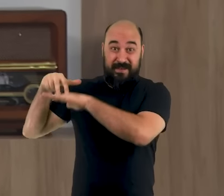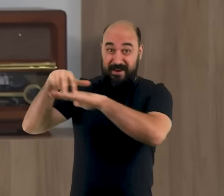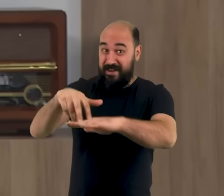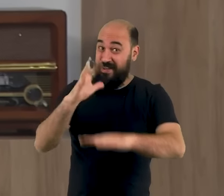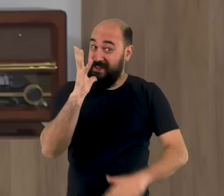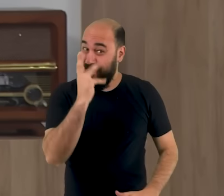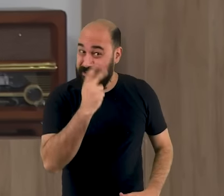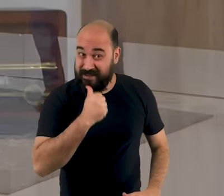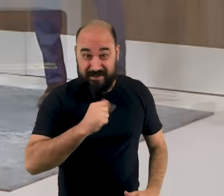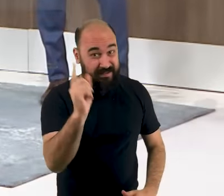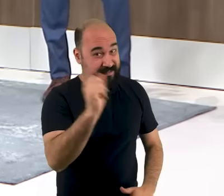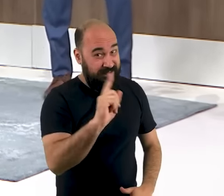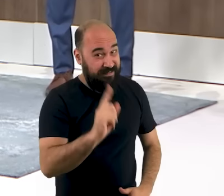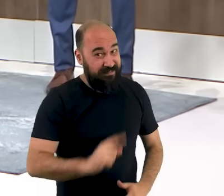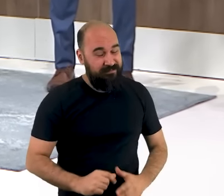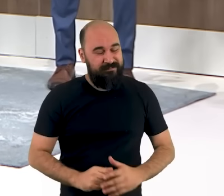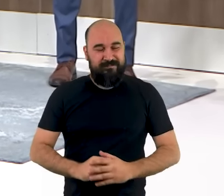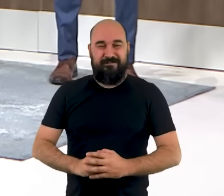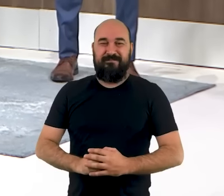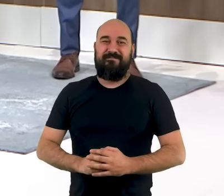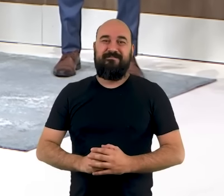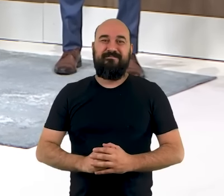e não tardará.